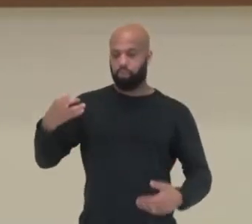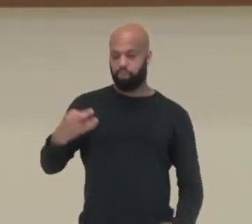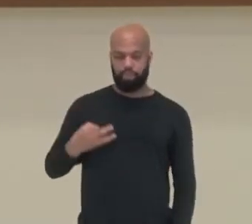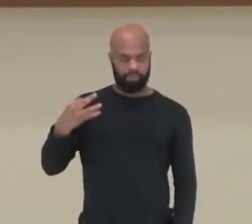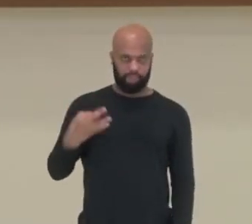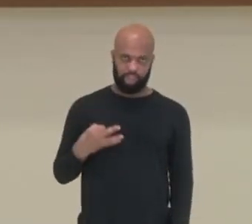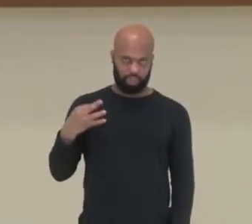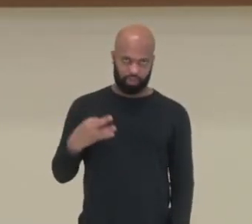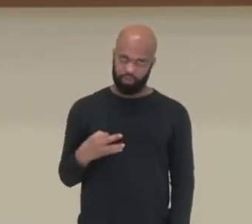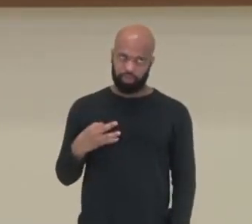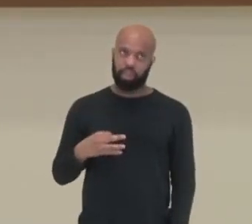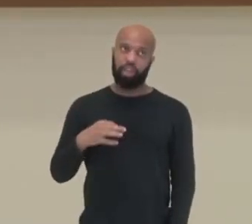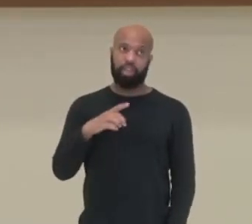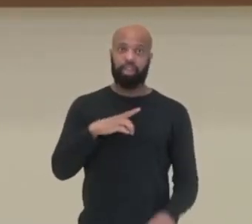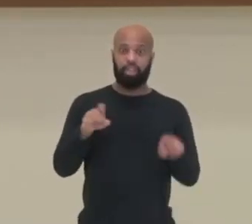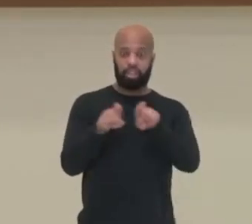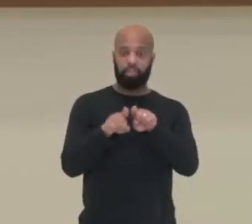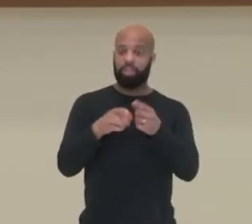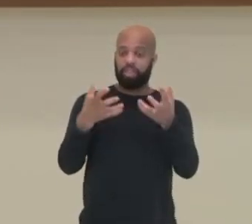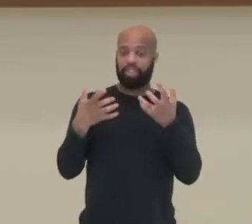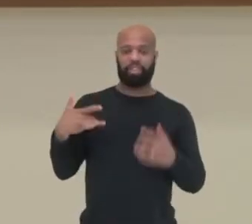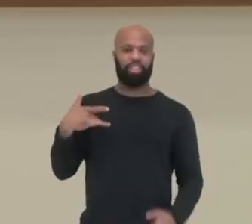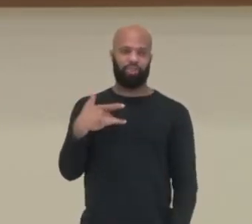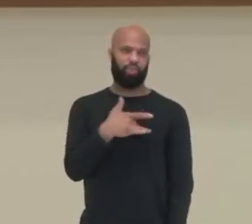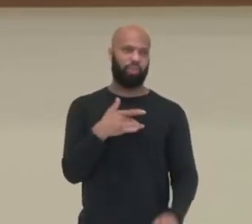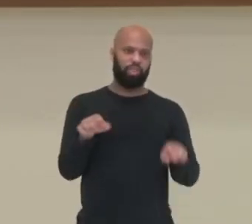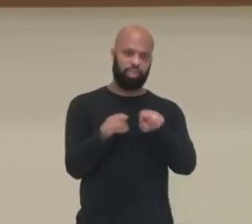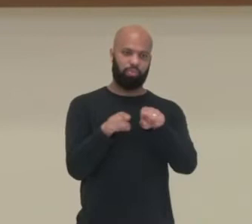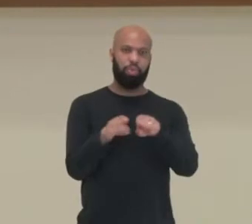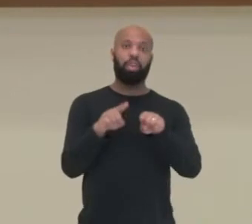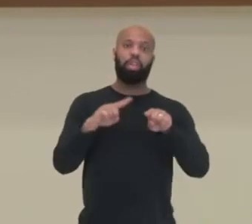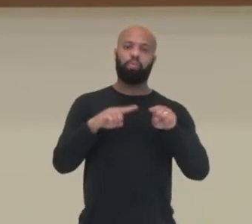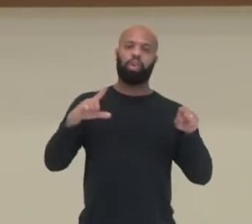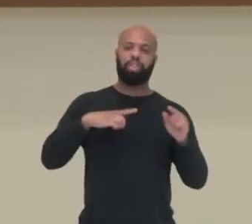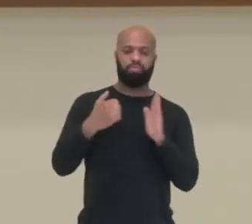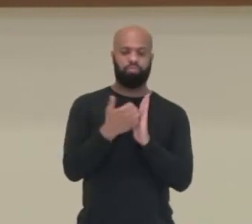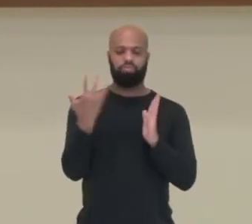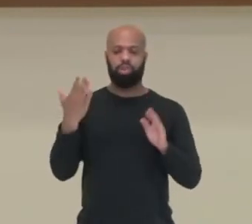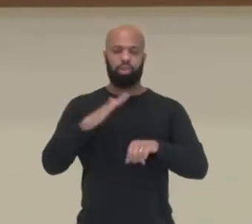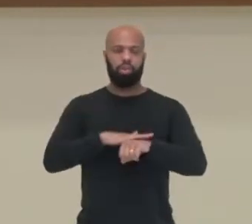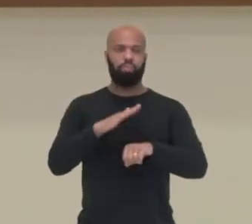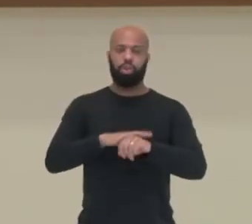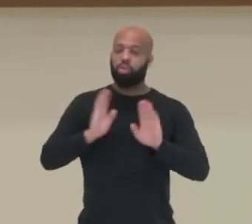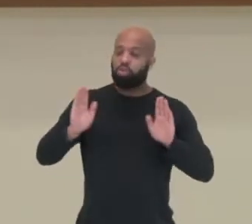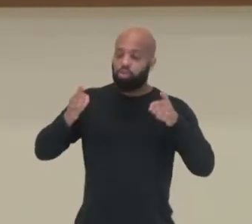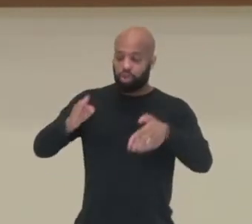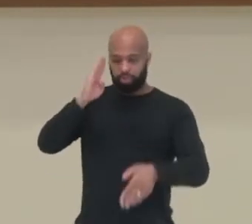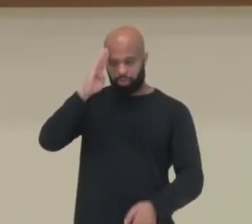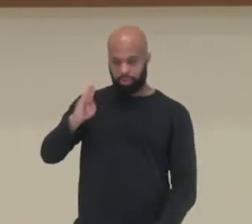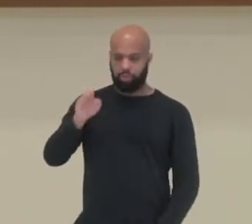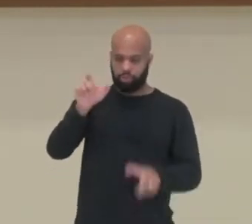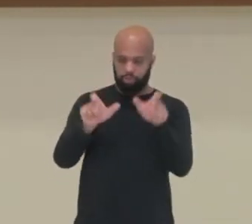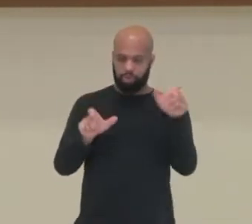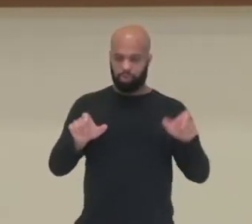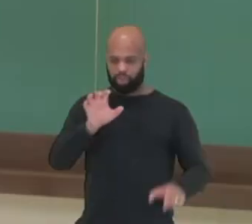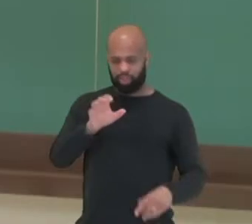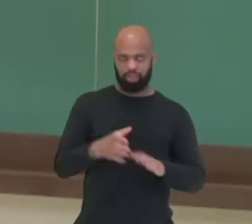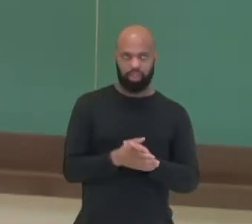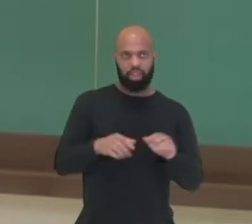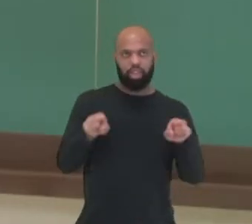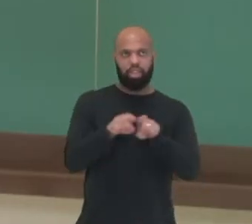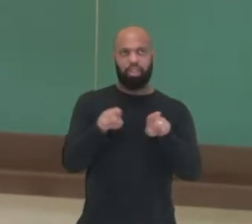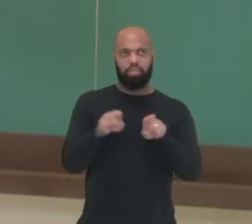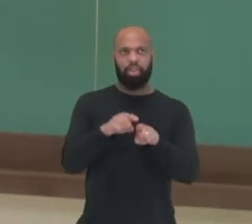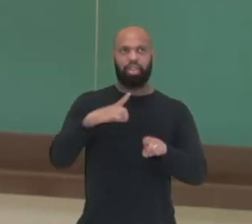Não somente a tem alguns que buscam a saúde também, mas muitas vezes o foco principal são essas pessoas. Indústria de